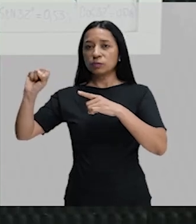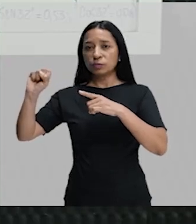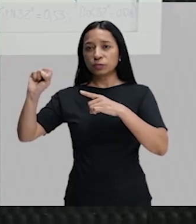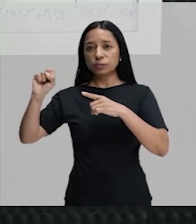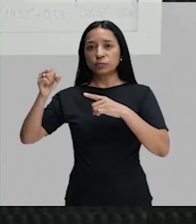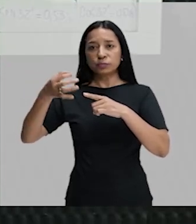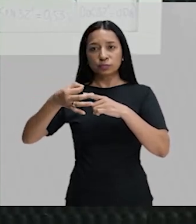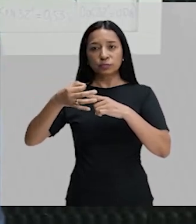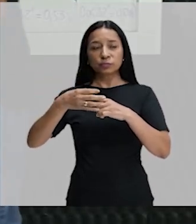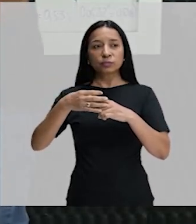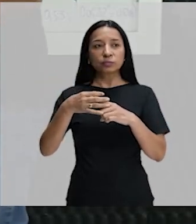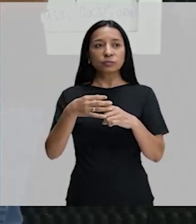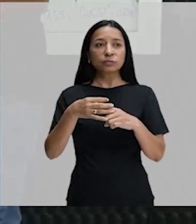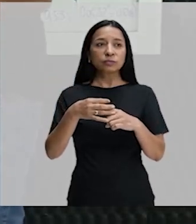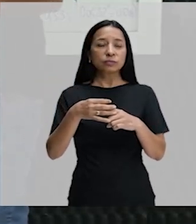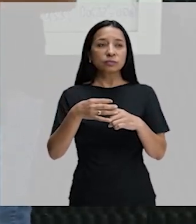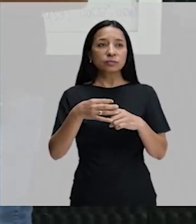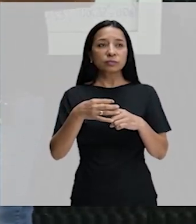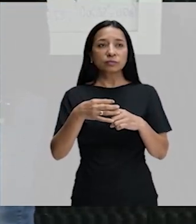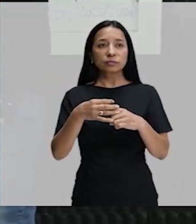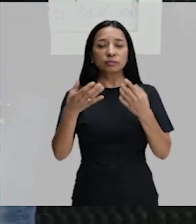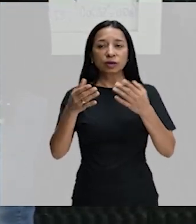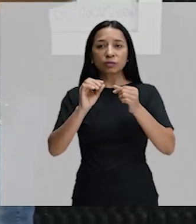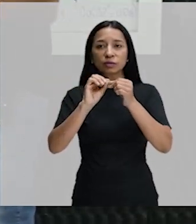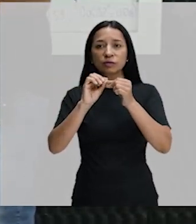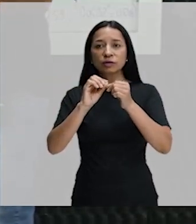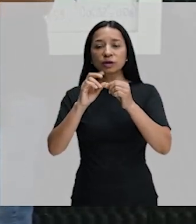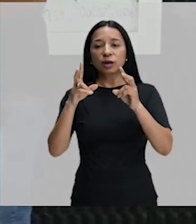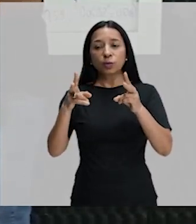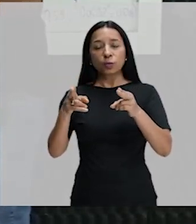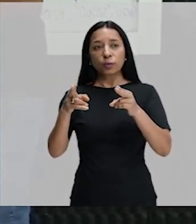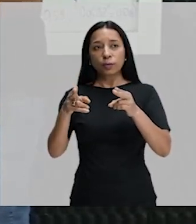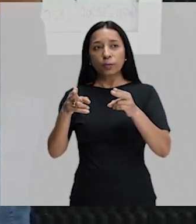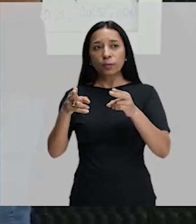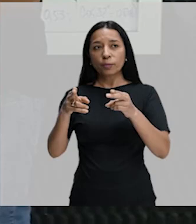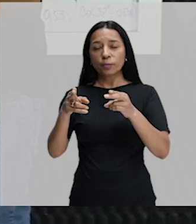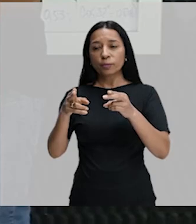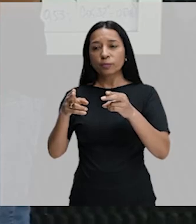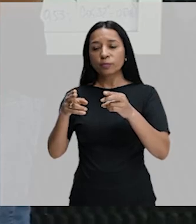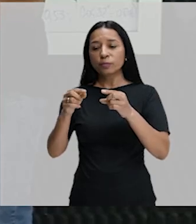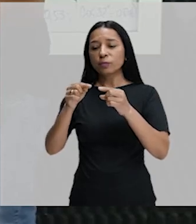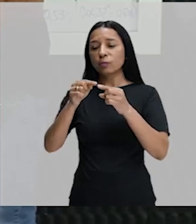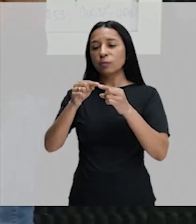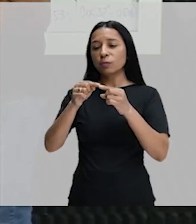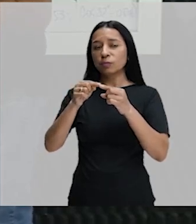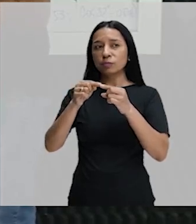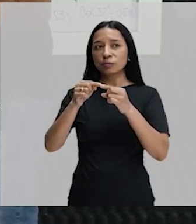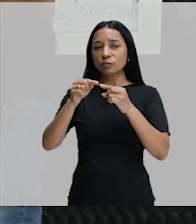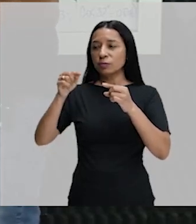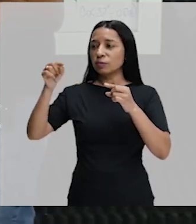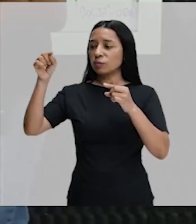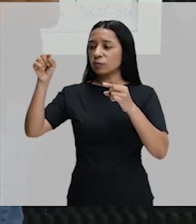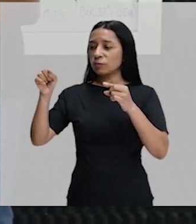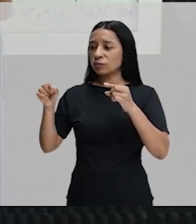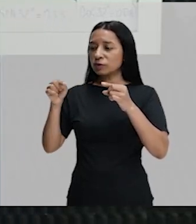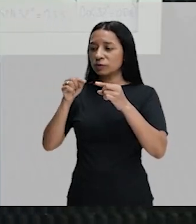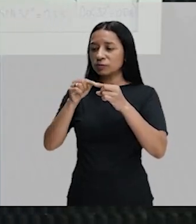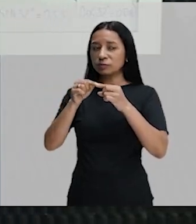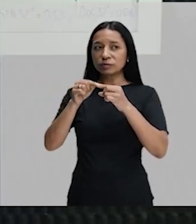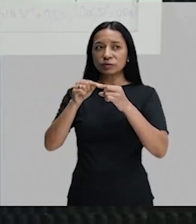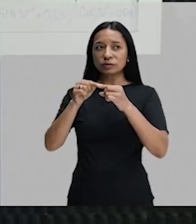Certo? Vamos fazer a mesma divisão agora do triângulo 2, né? Dividir o